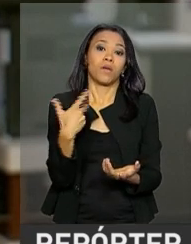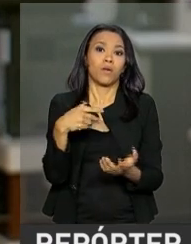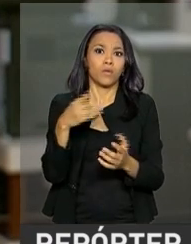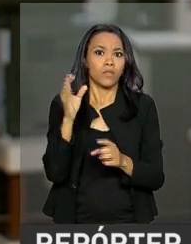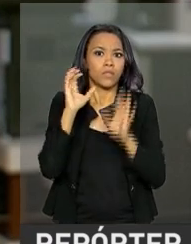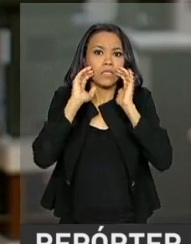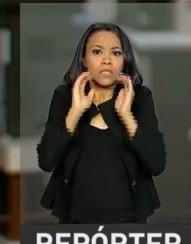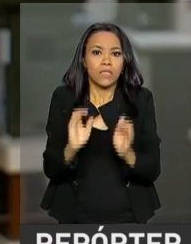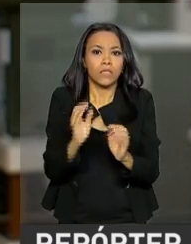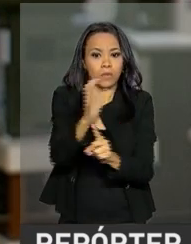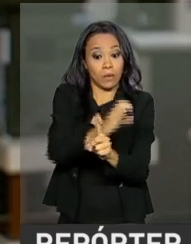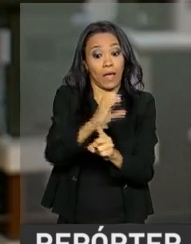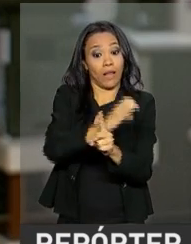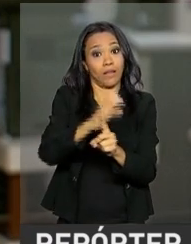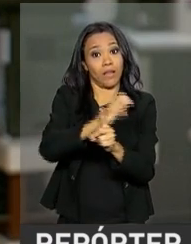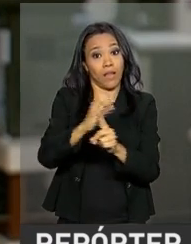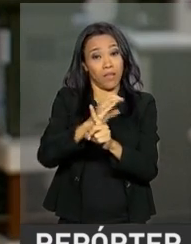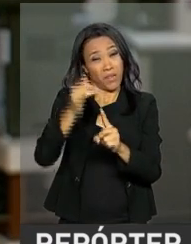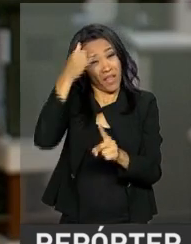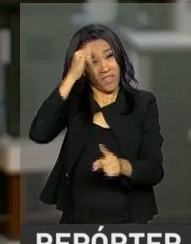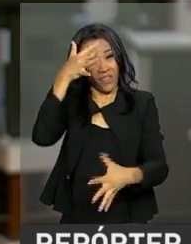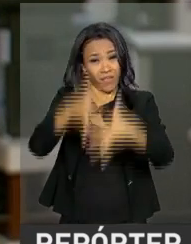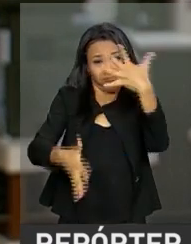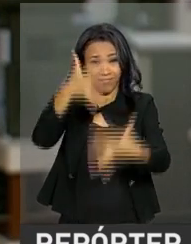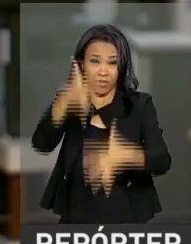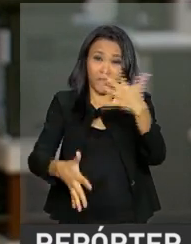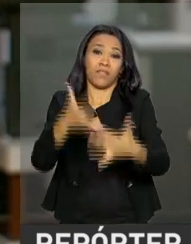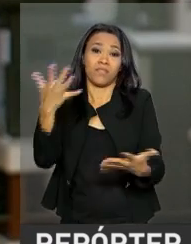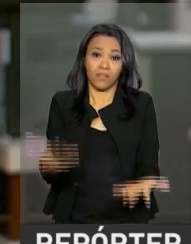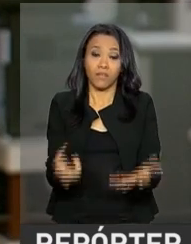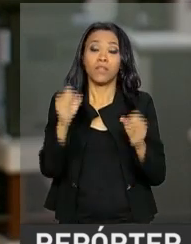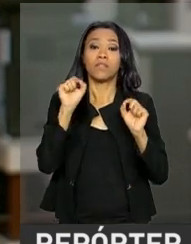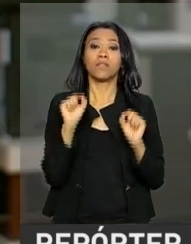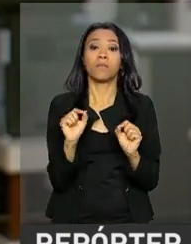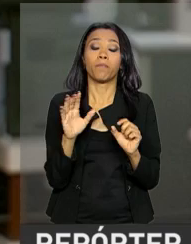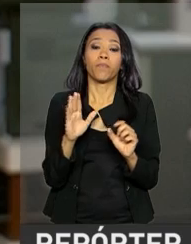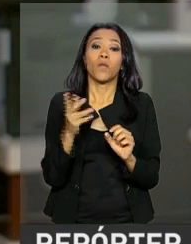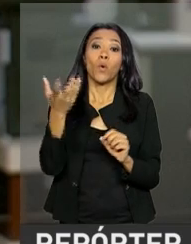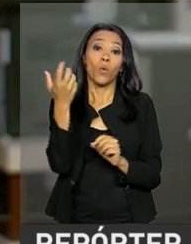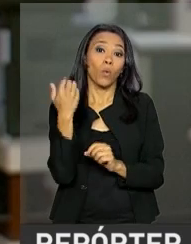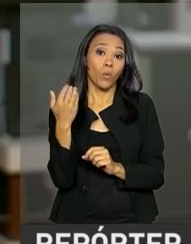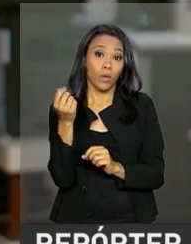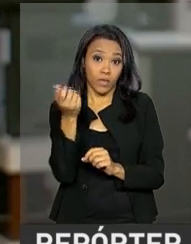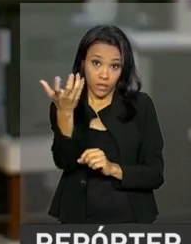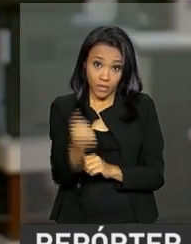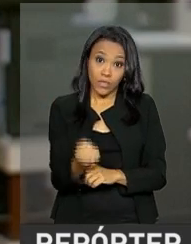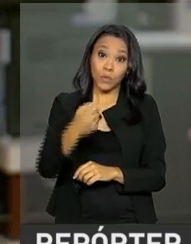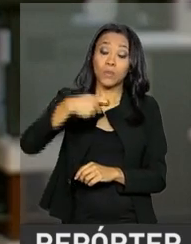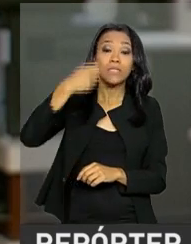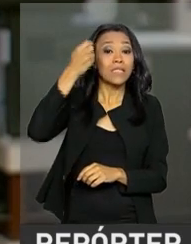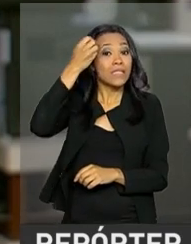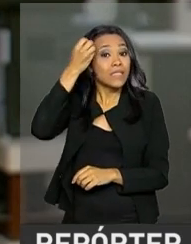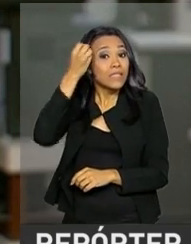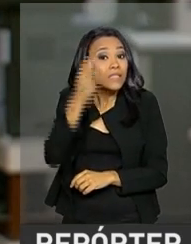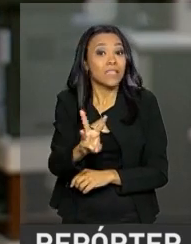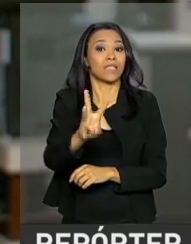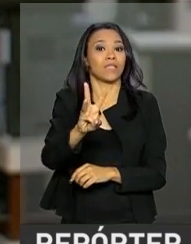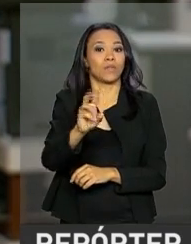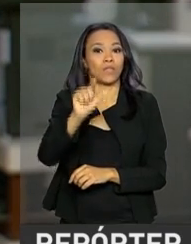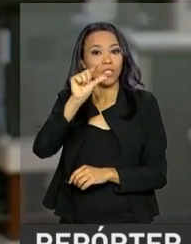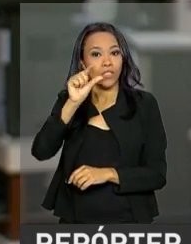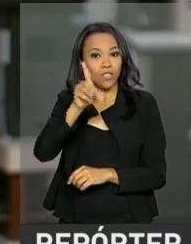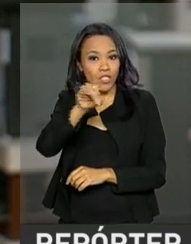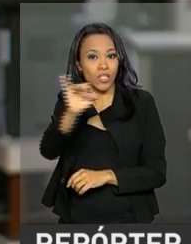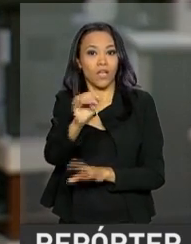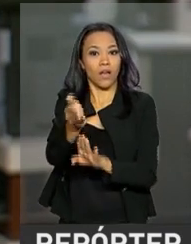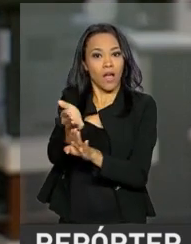para que não haja transtornos para Correntistas do Banco do Brasil o crédito em conta será feito a partir do terceiro dia útil anterior